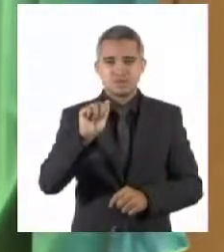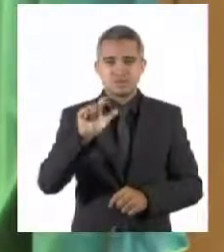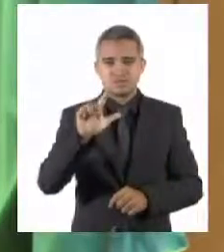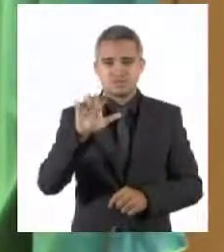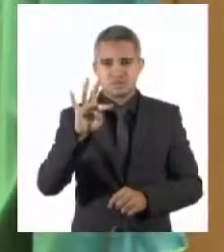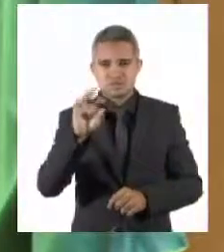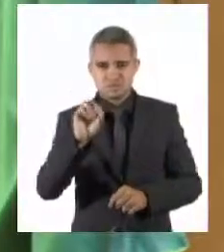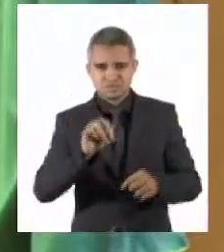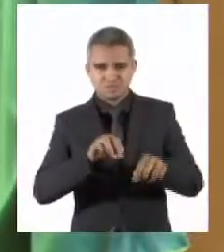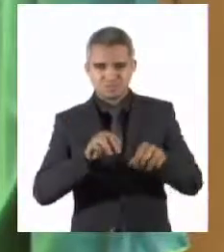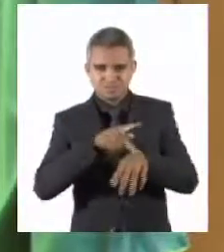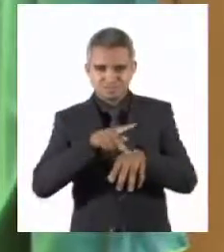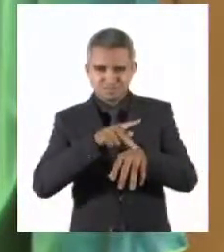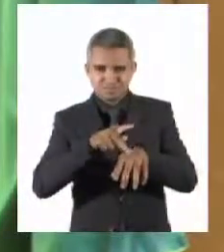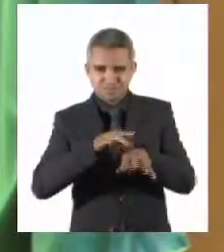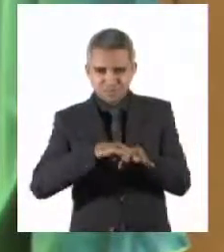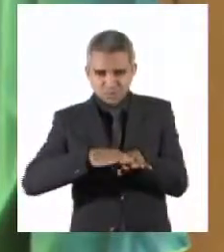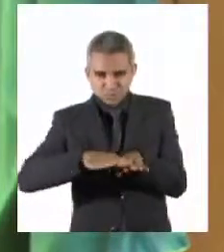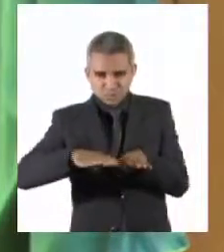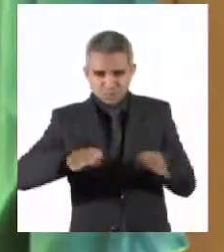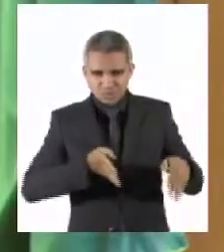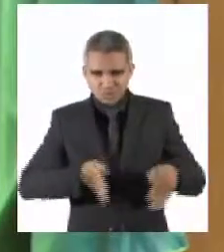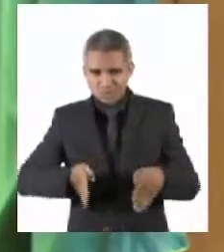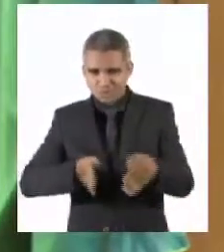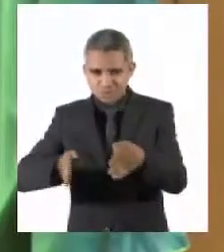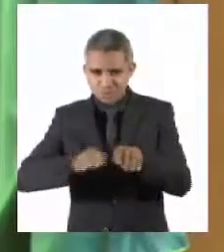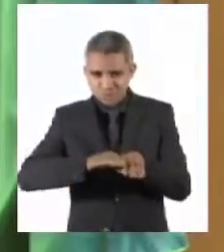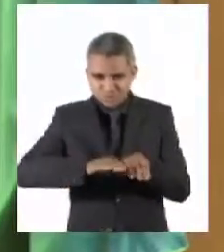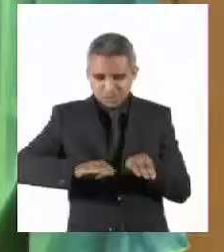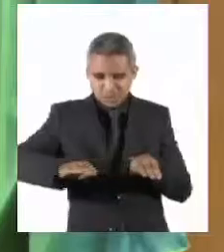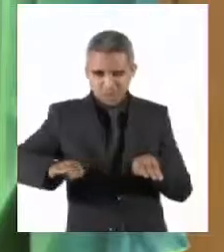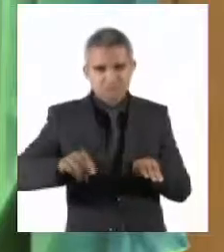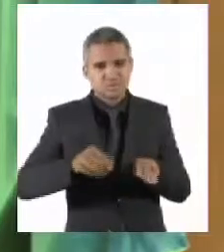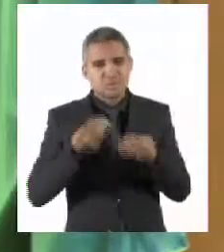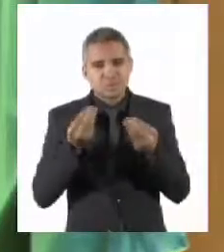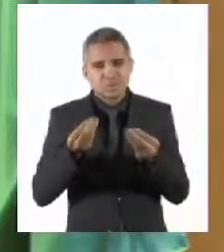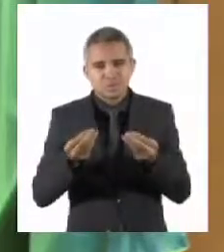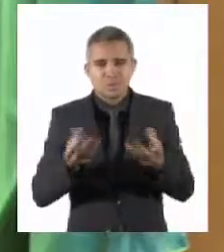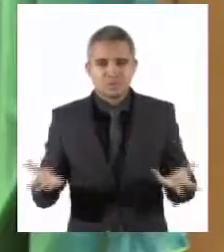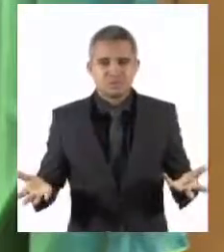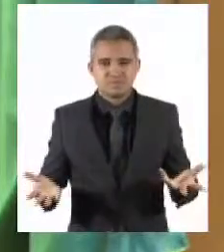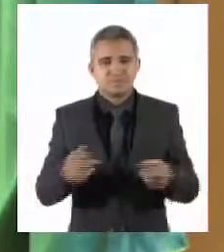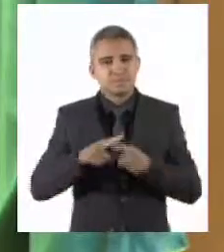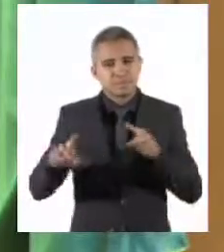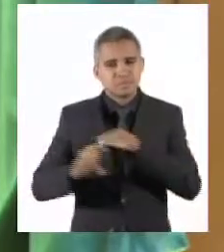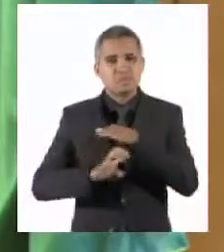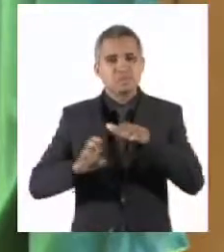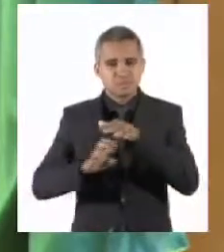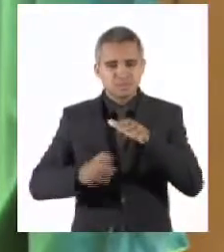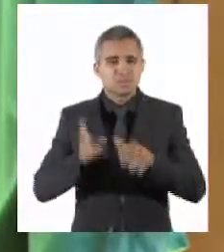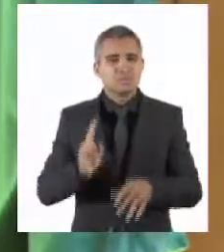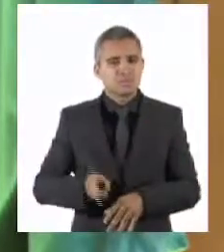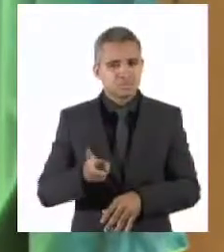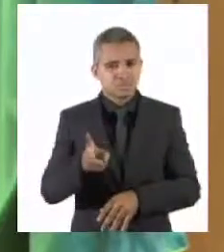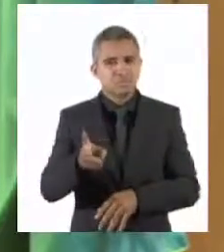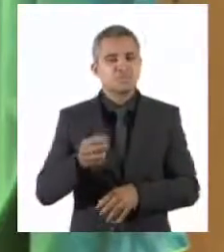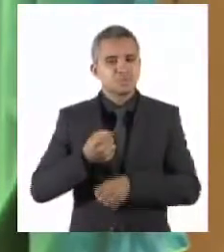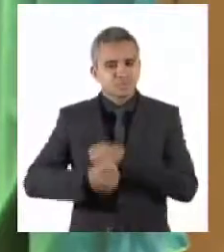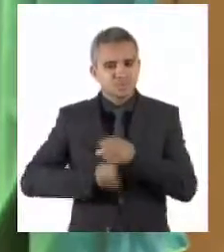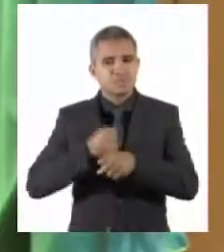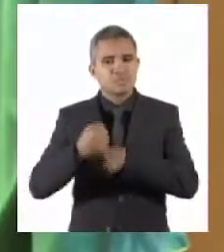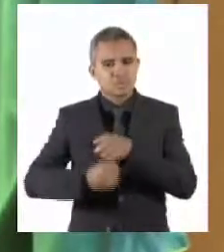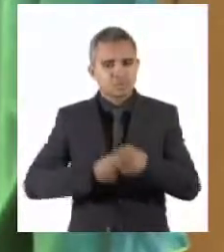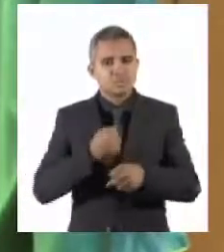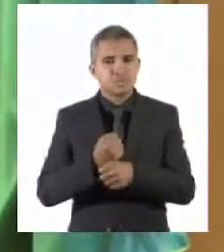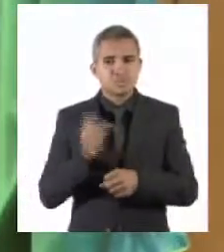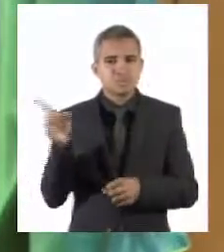a empresa continua funcionando e não possui, como já disse anteriormente, licença ambiental